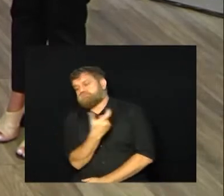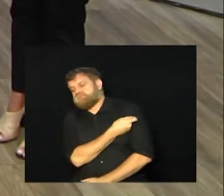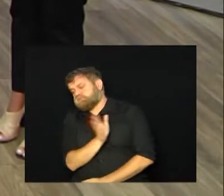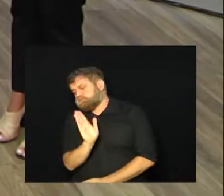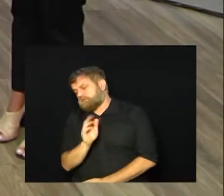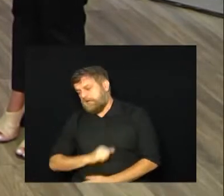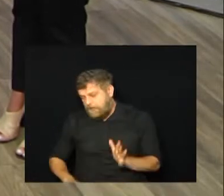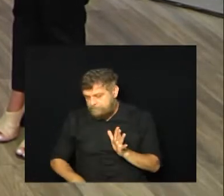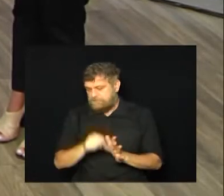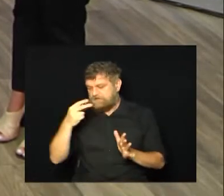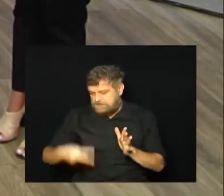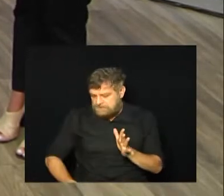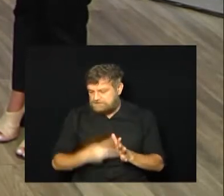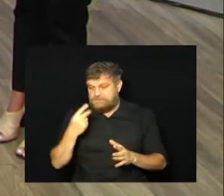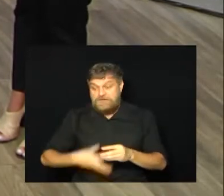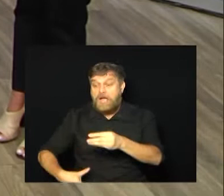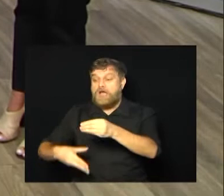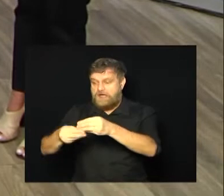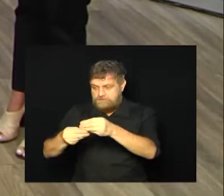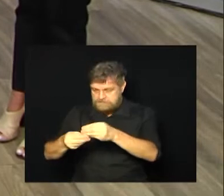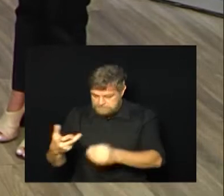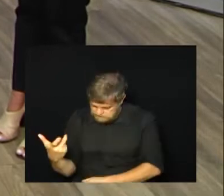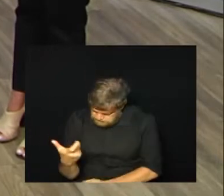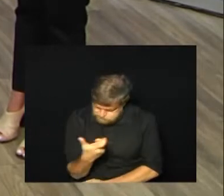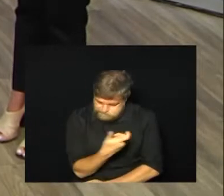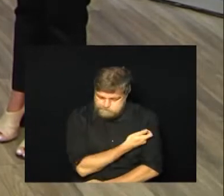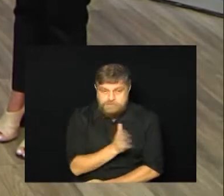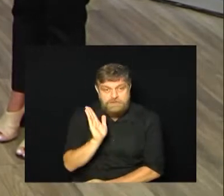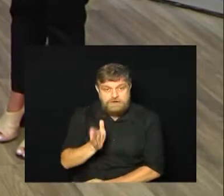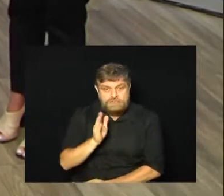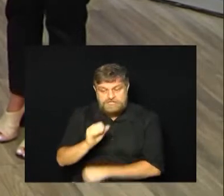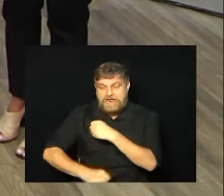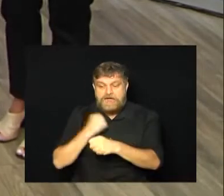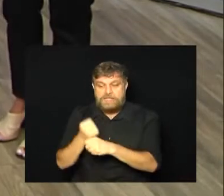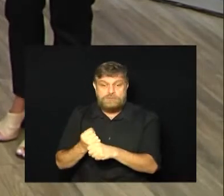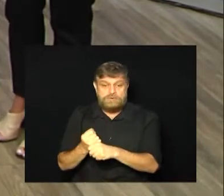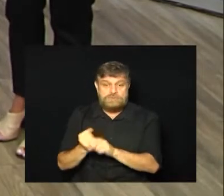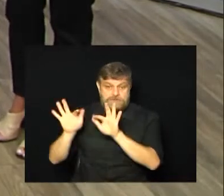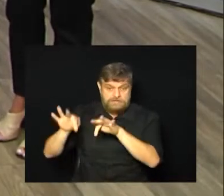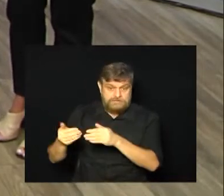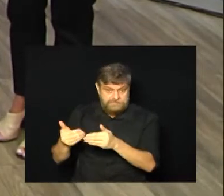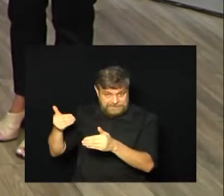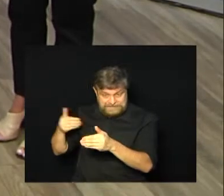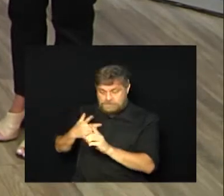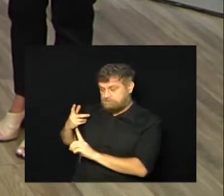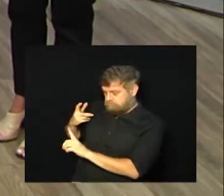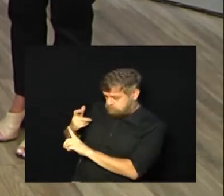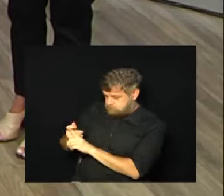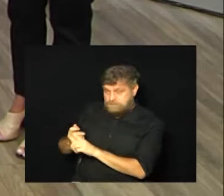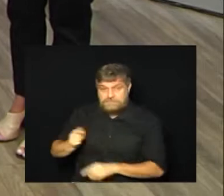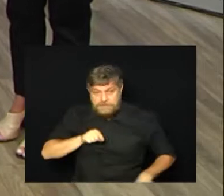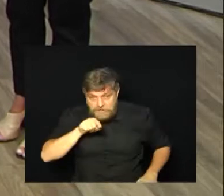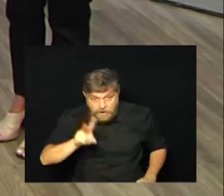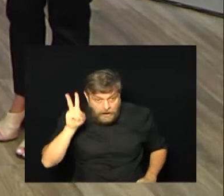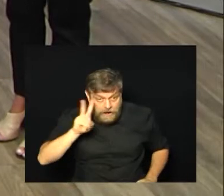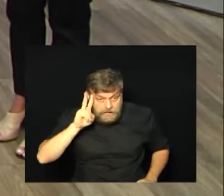2 primeiras, já tomei aquela dose adicional de reforço no fim do ano passado. Lembrando, tomou a